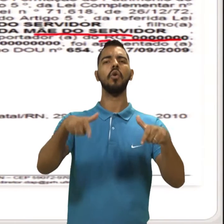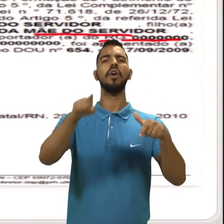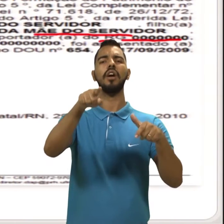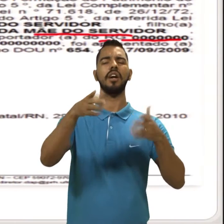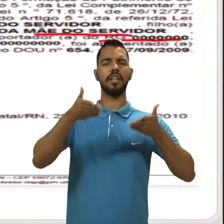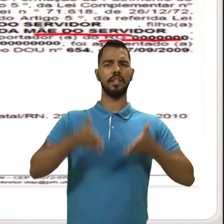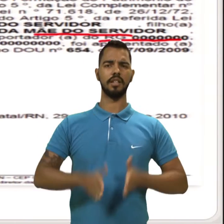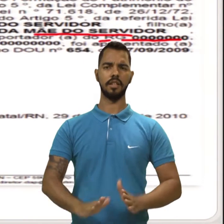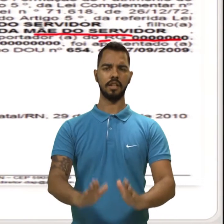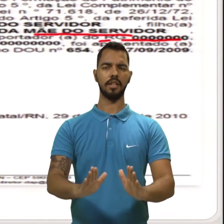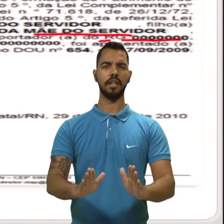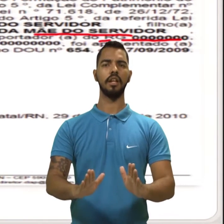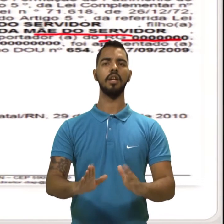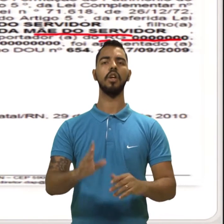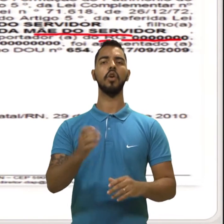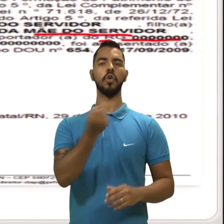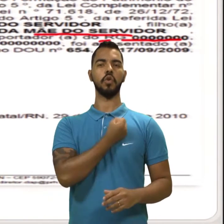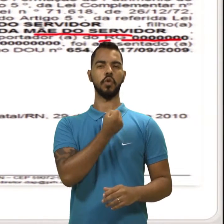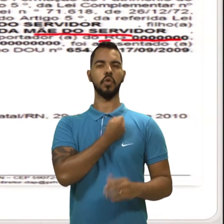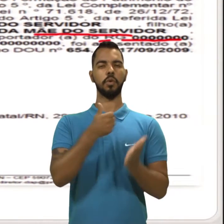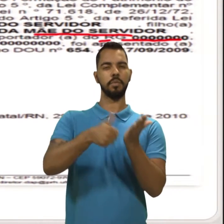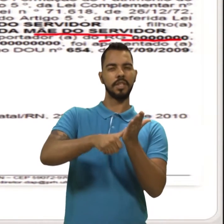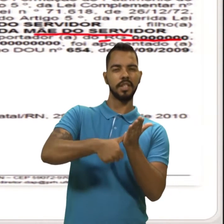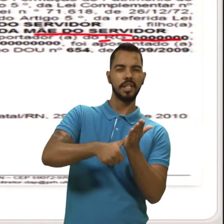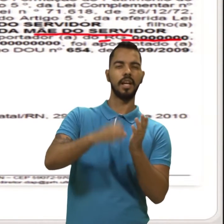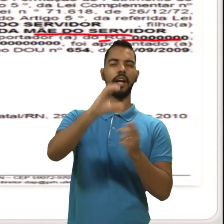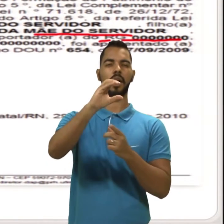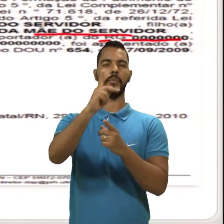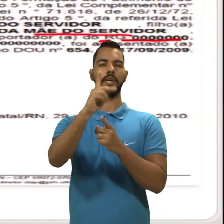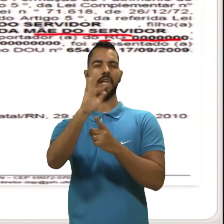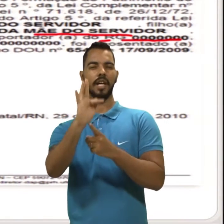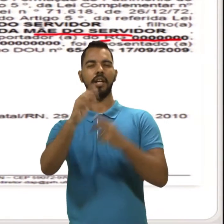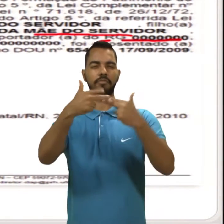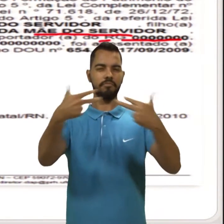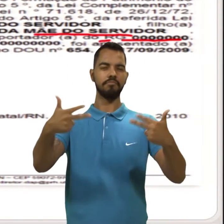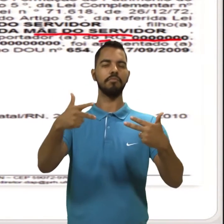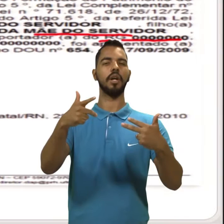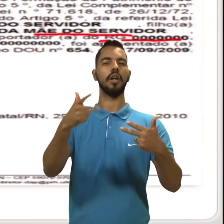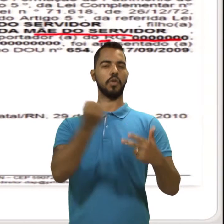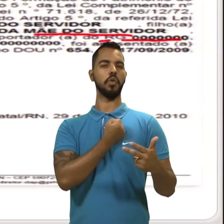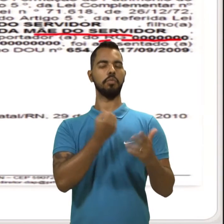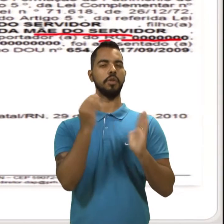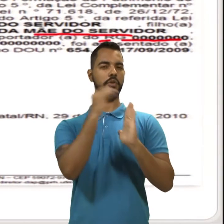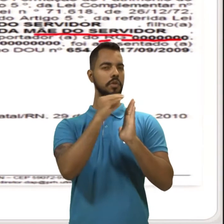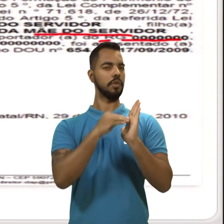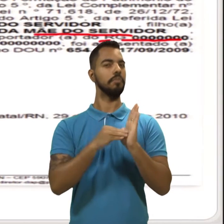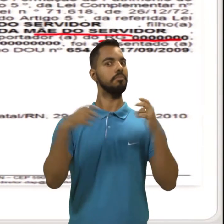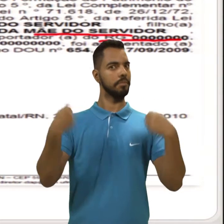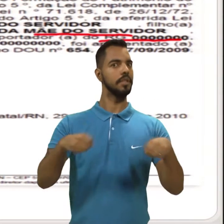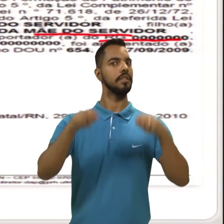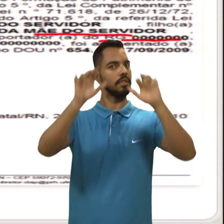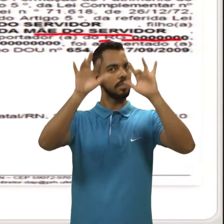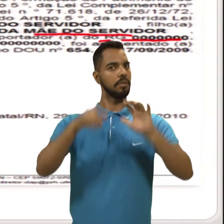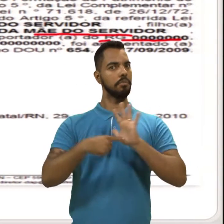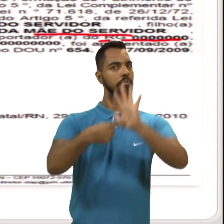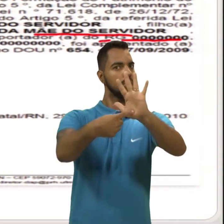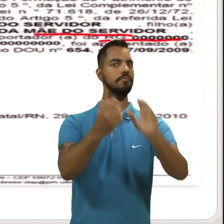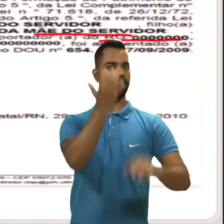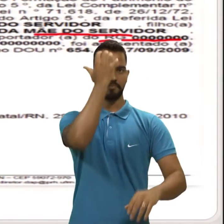dos documentos, que isso é muito importante, ser emitido numa declaração, para mostrar a vericidade,